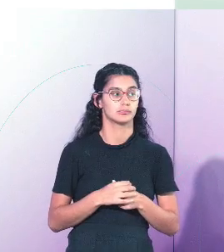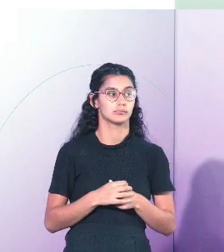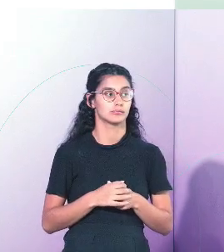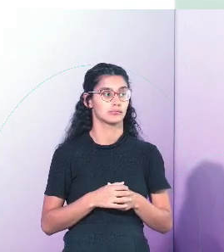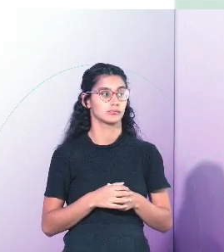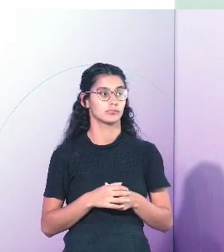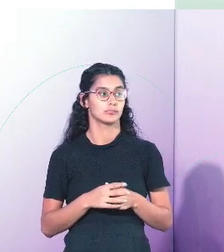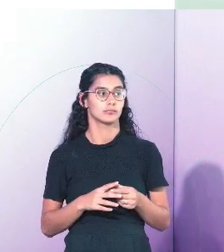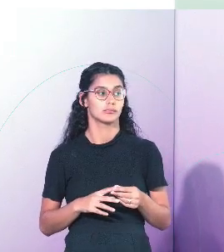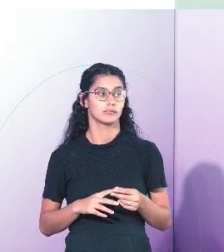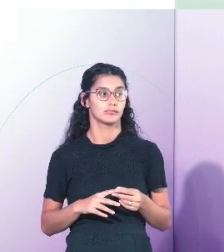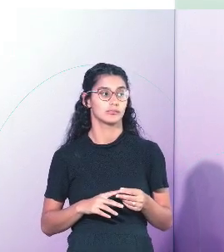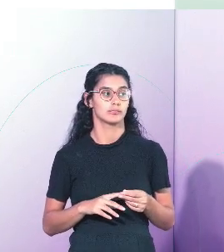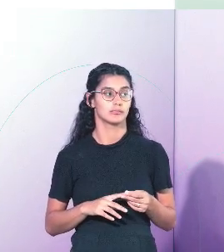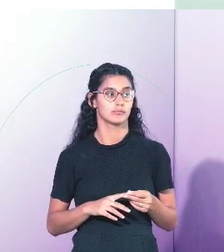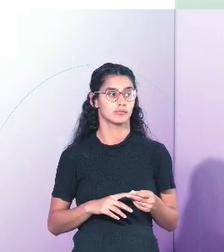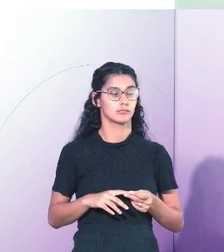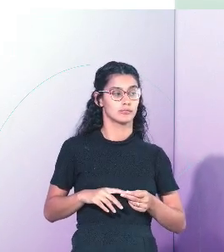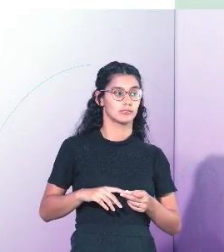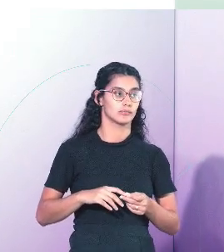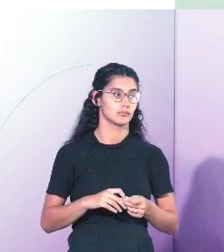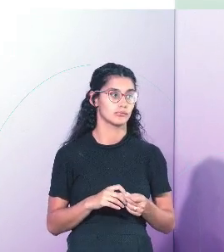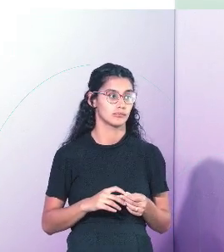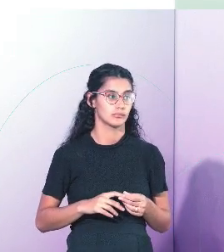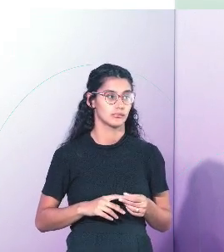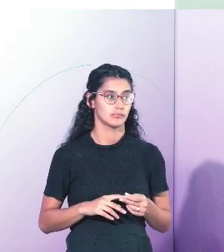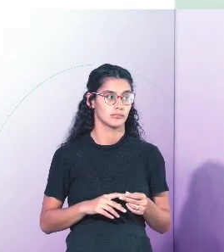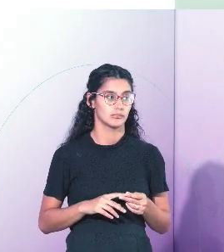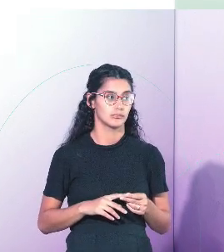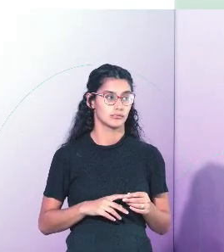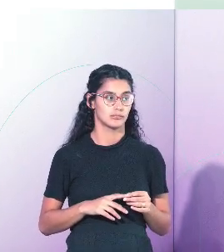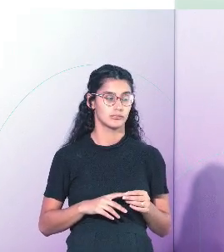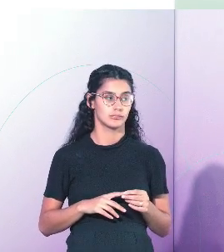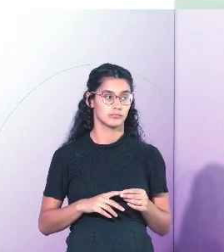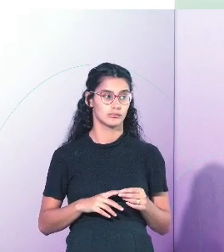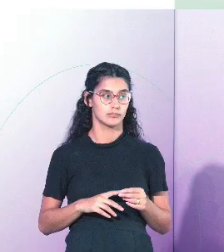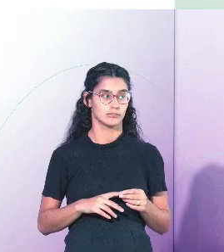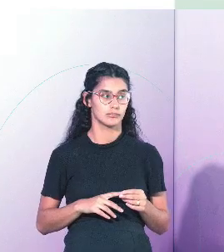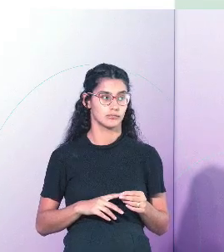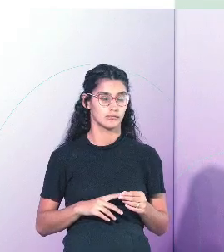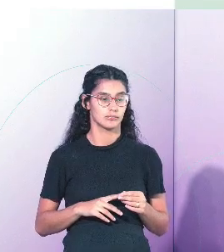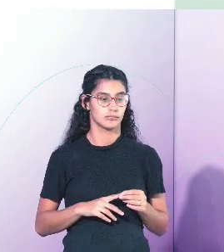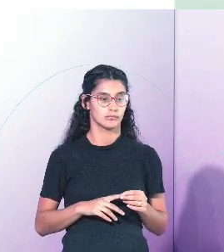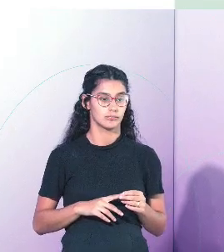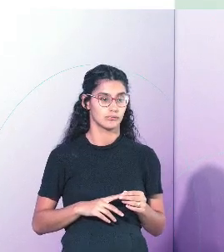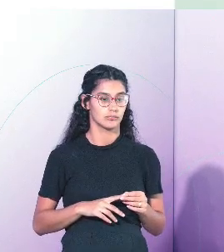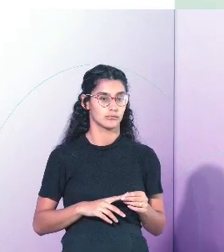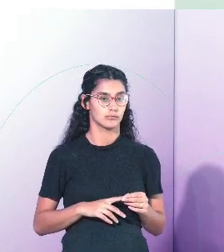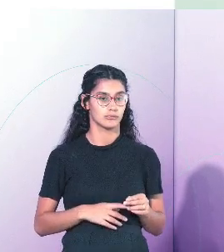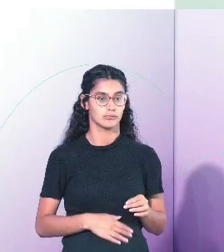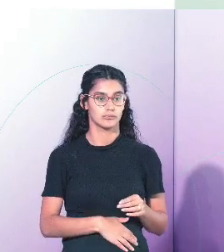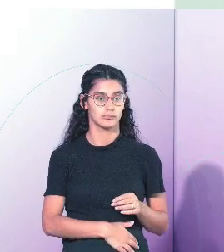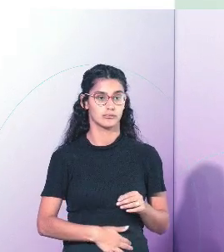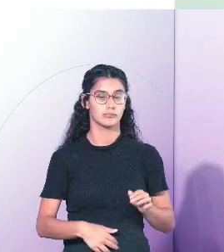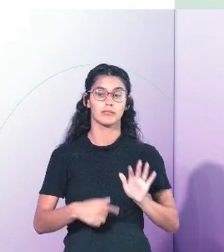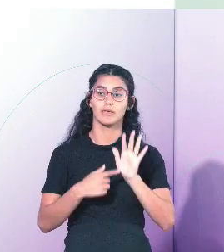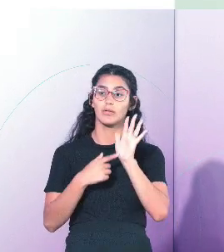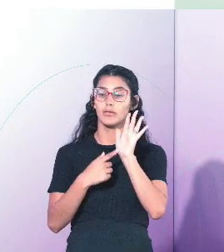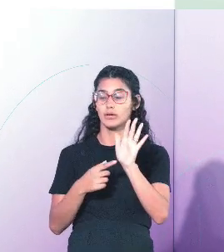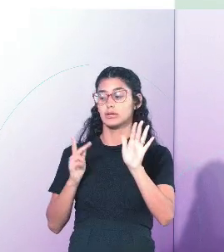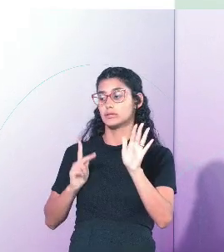assim, eu não quero usar a palavra óbvias, porque eu não quero ser deselegante, mas parece que eles trazem as